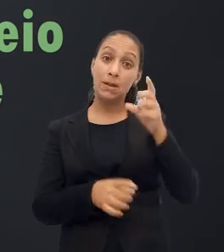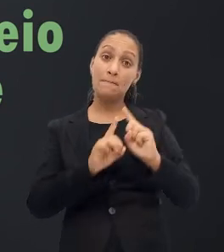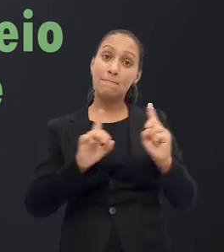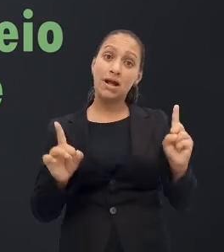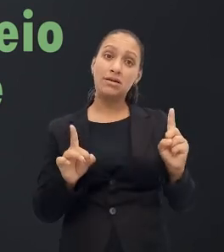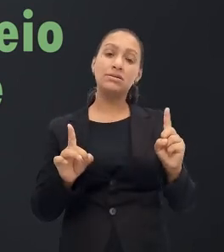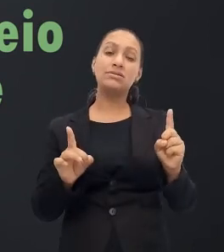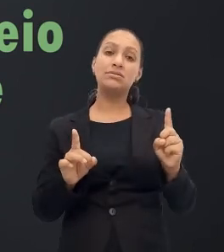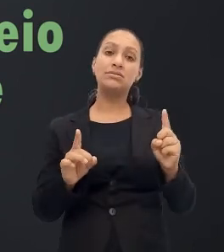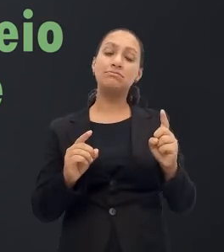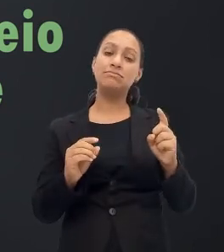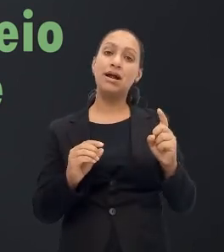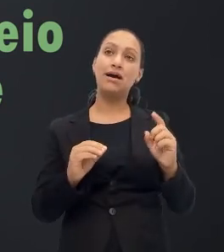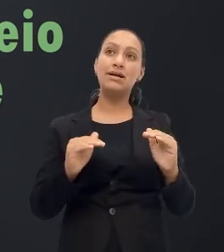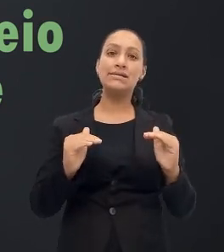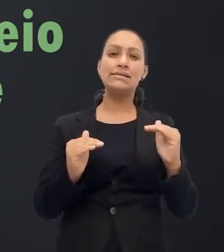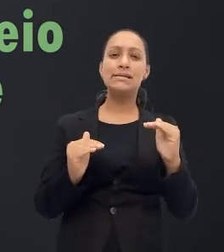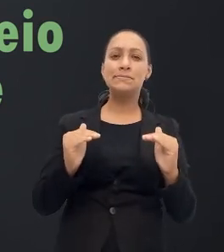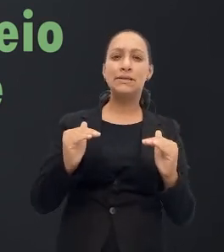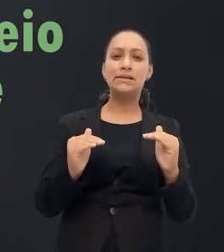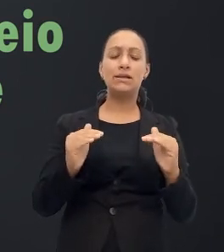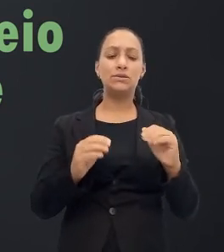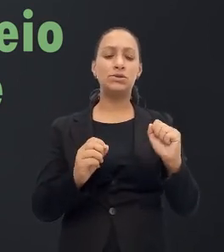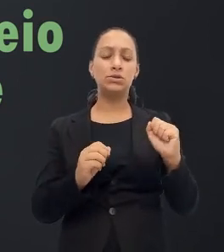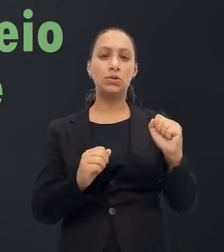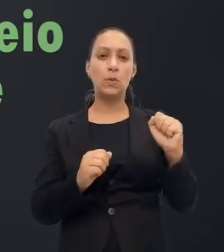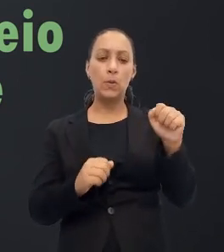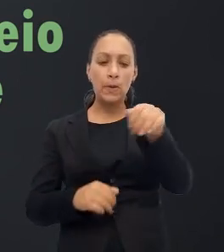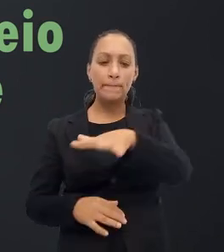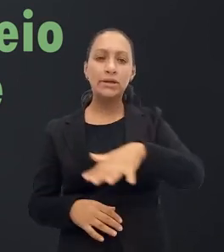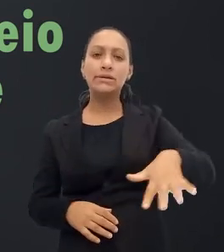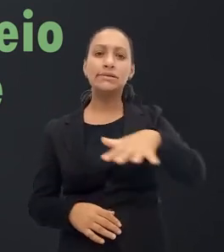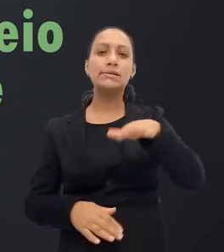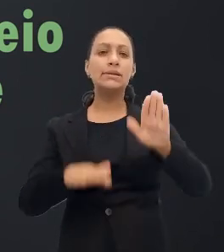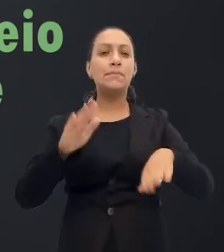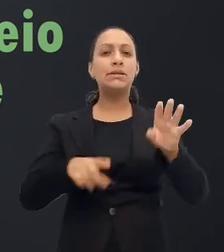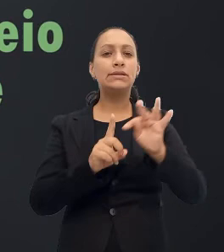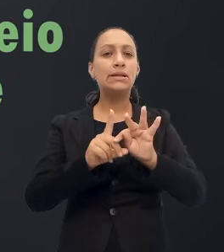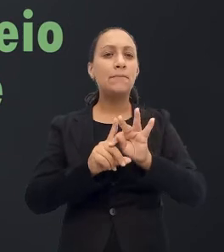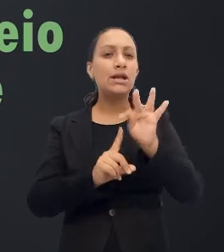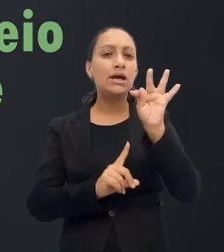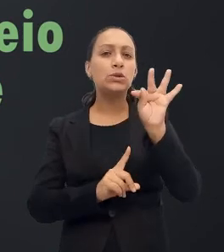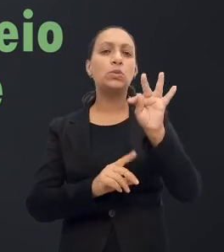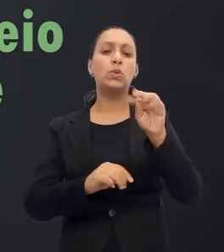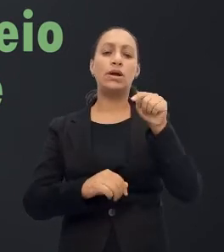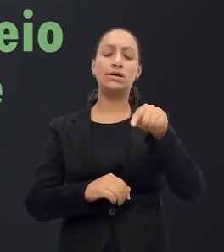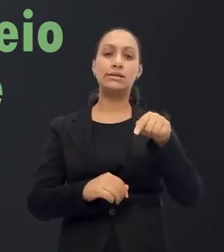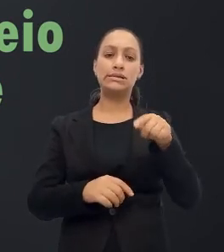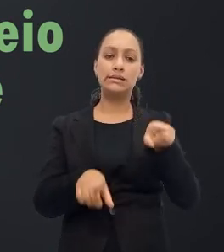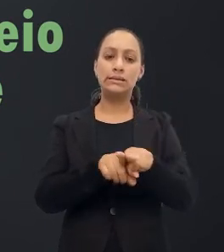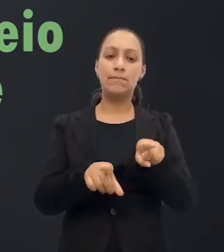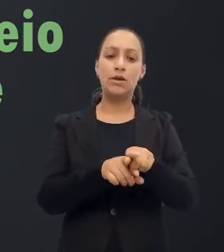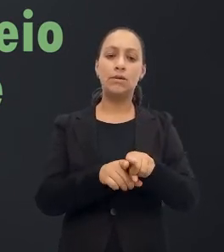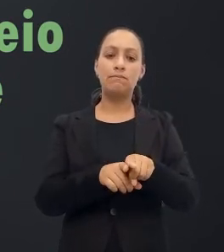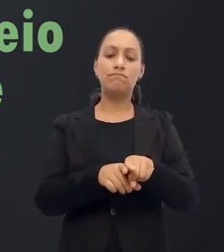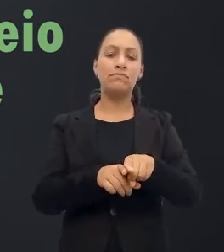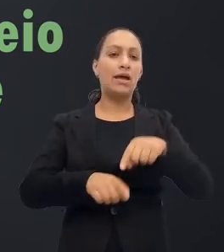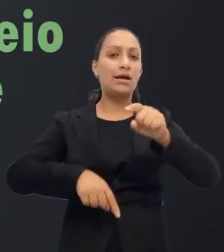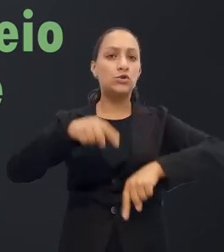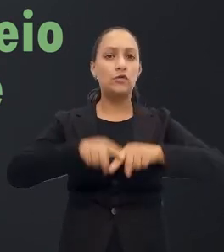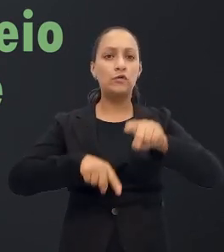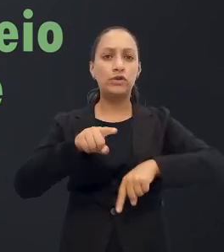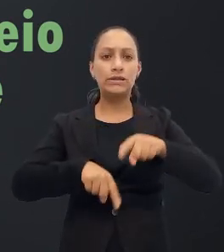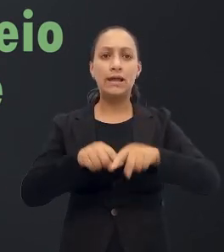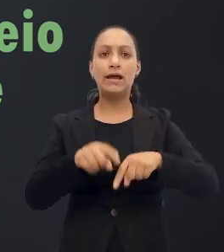sua estabilidade no ambiente por alguns dias, dependendo da temperatura, e esse consumo aconteceu, essa atividade de